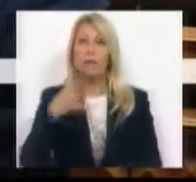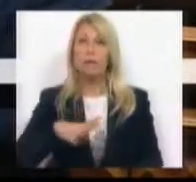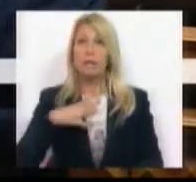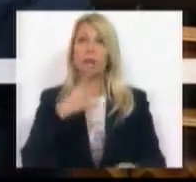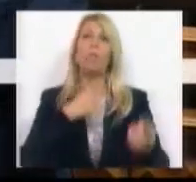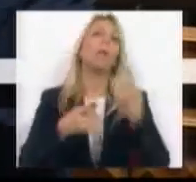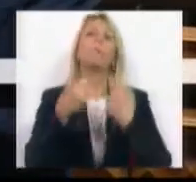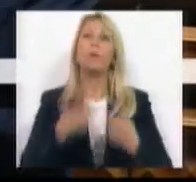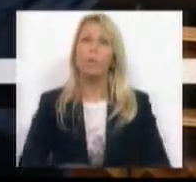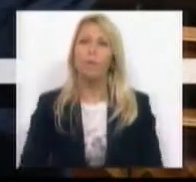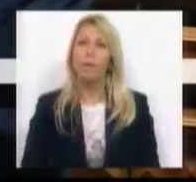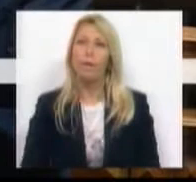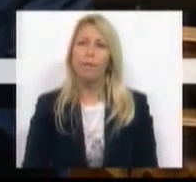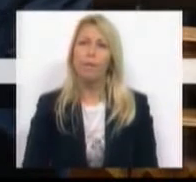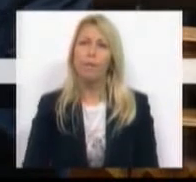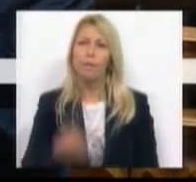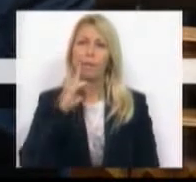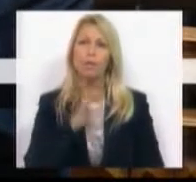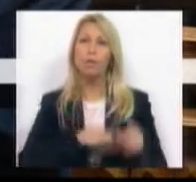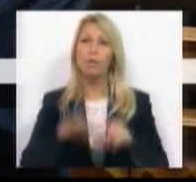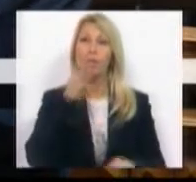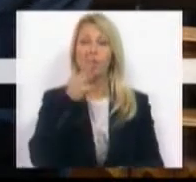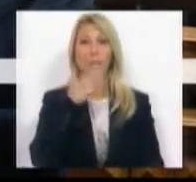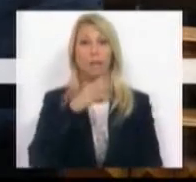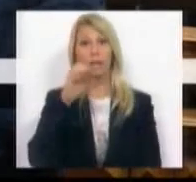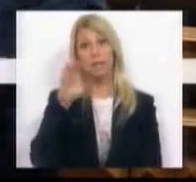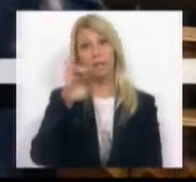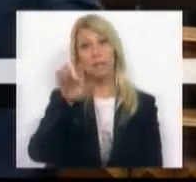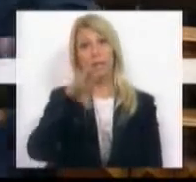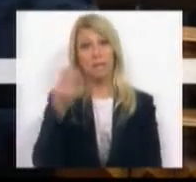Sra. Deputada Cília Meireles